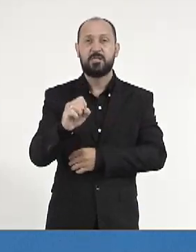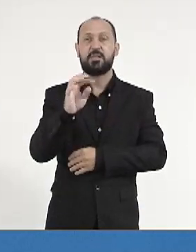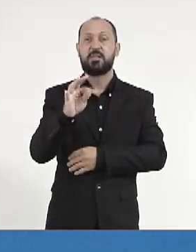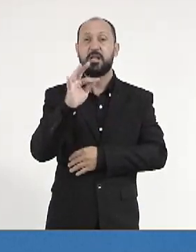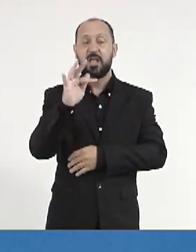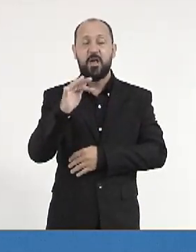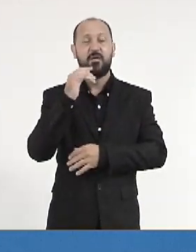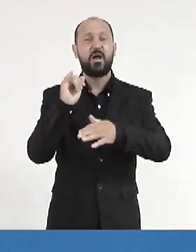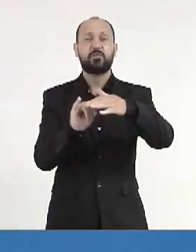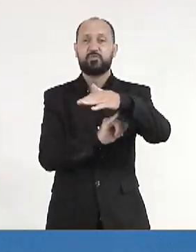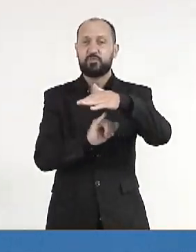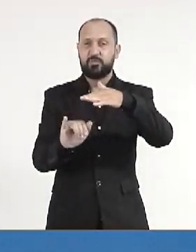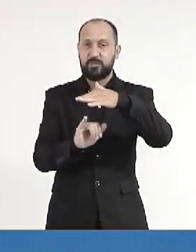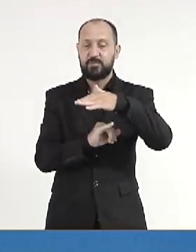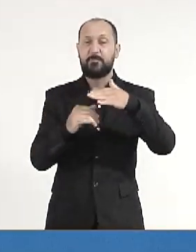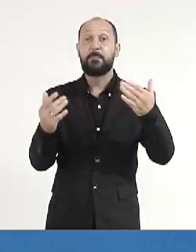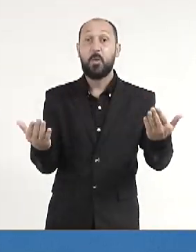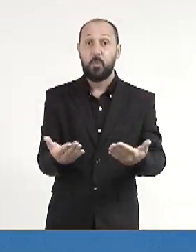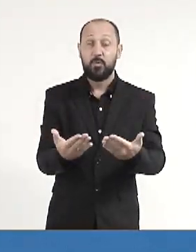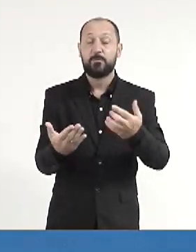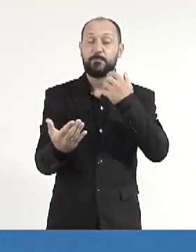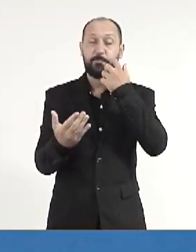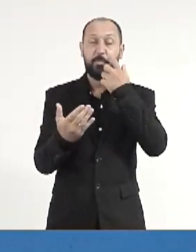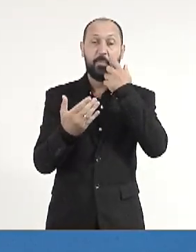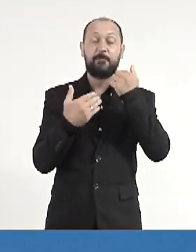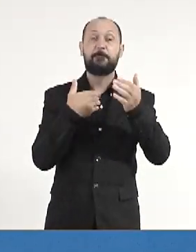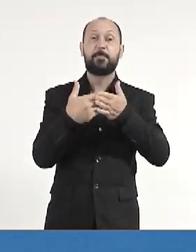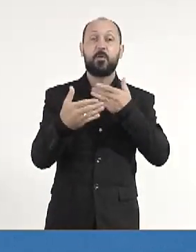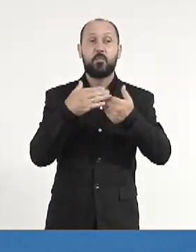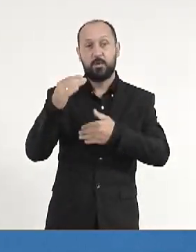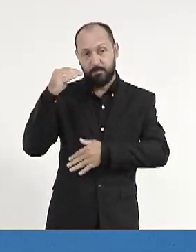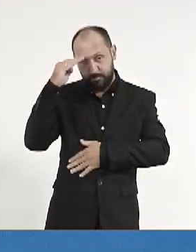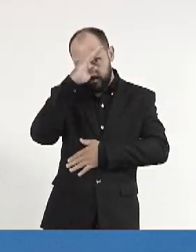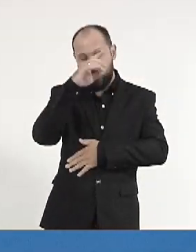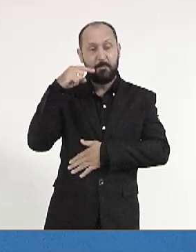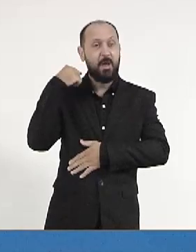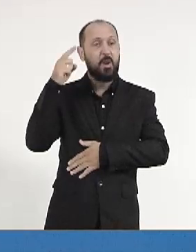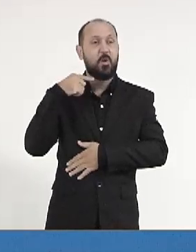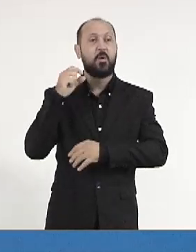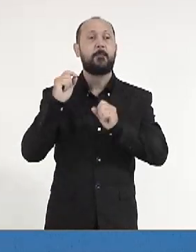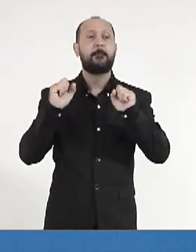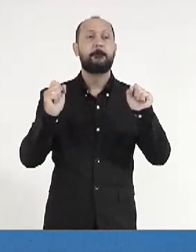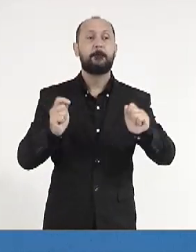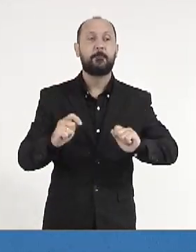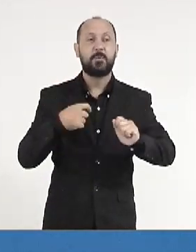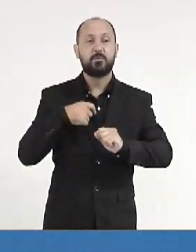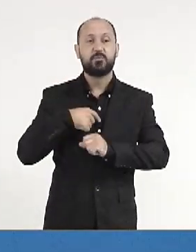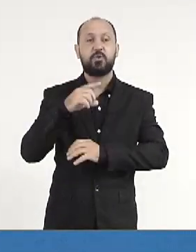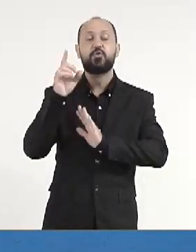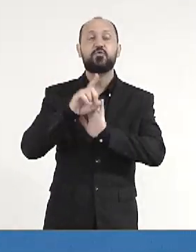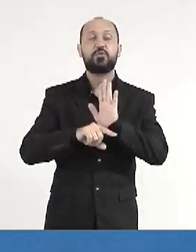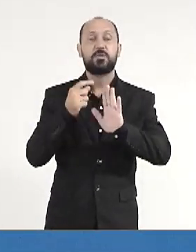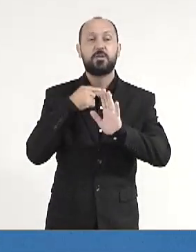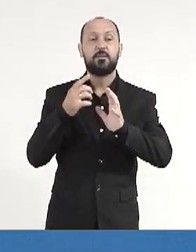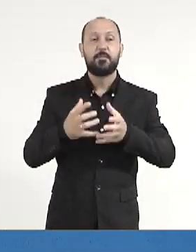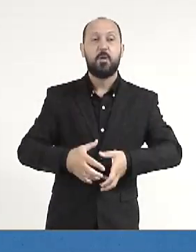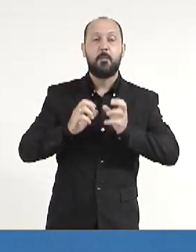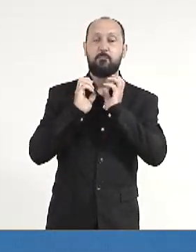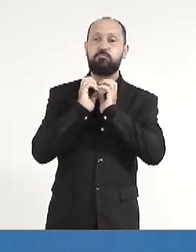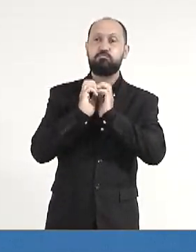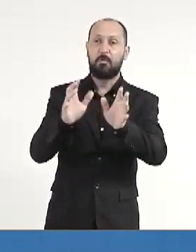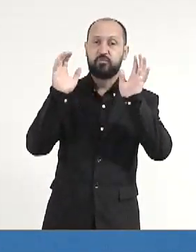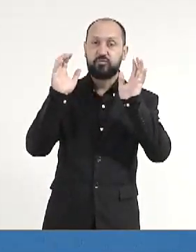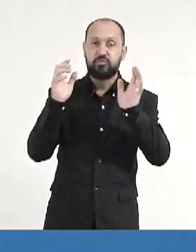as instituições. Então, hoje, qualquer bolsonarista maluco, ele se acha no direito de ir lá e jogar uma